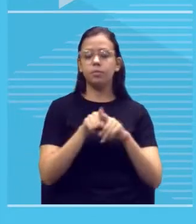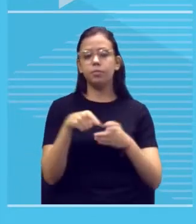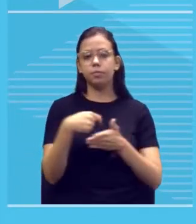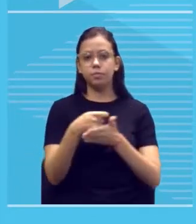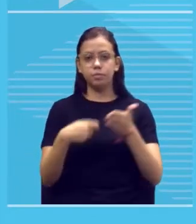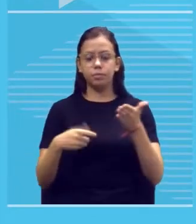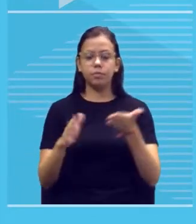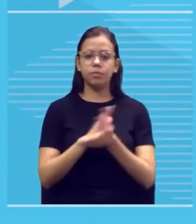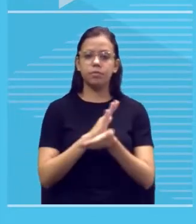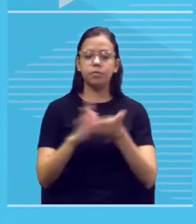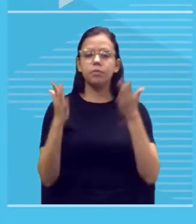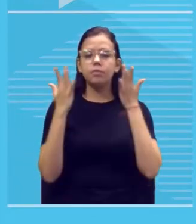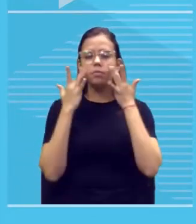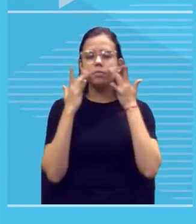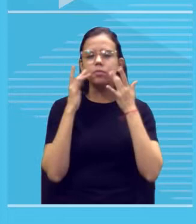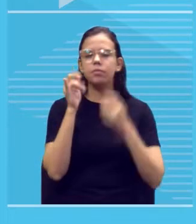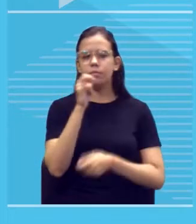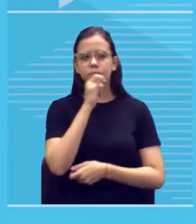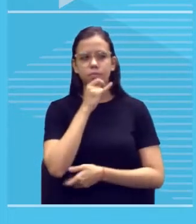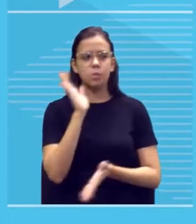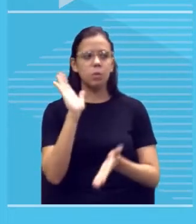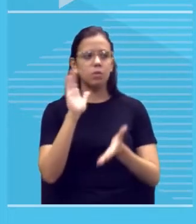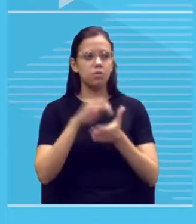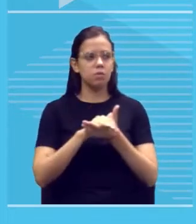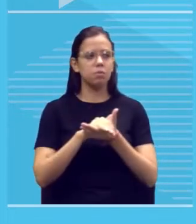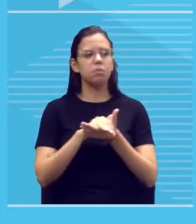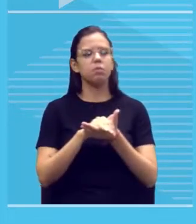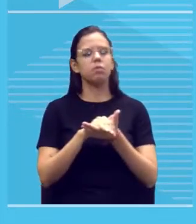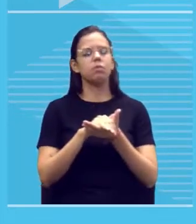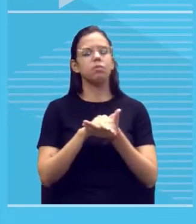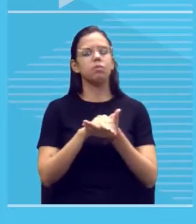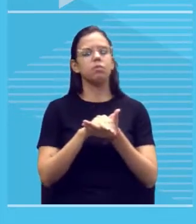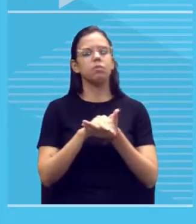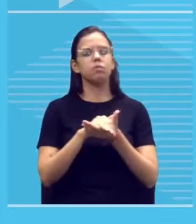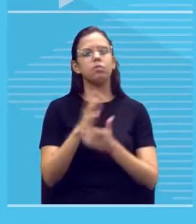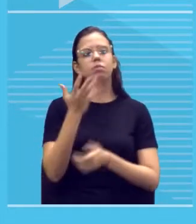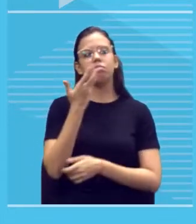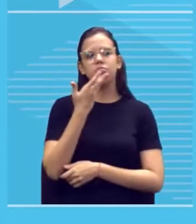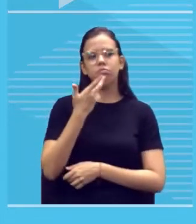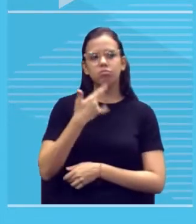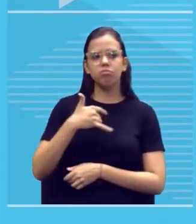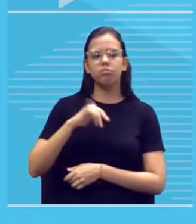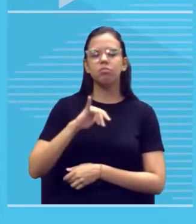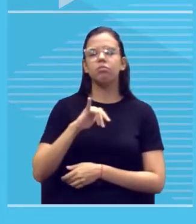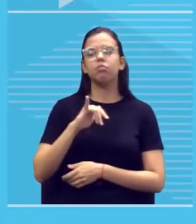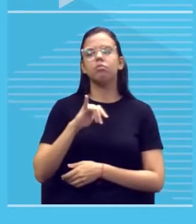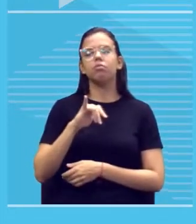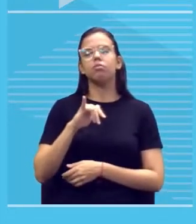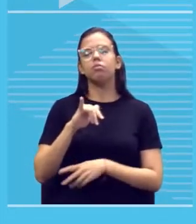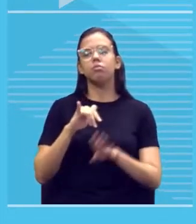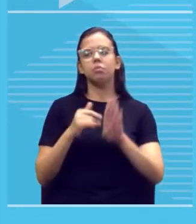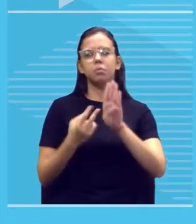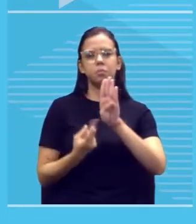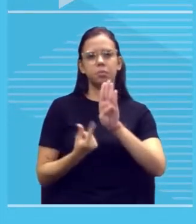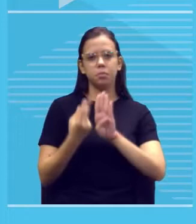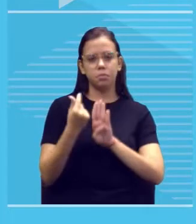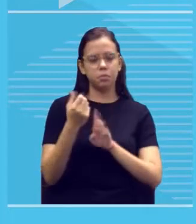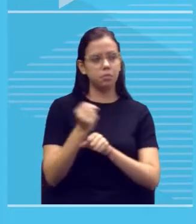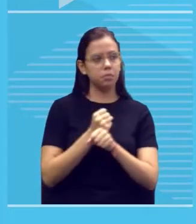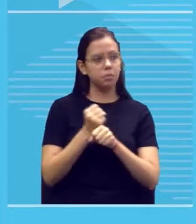o casamento do Pequeno Burguês de 1919 e essa expressão Pequeno Burguês